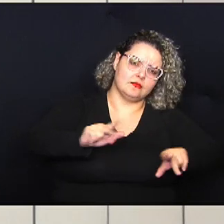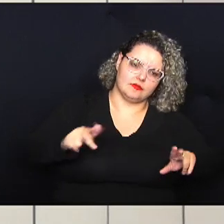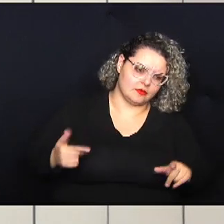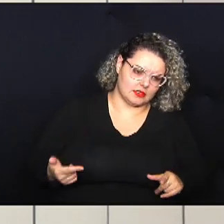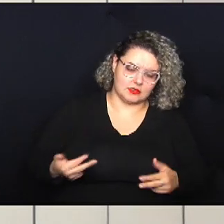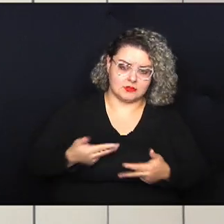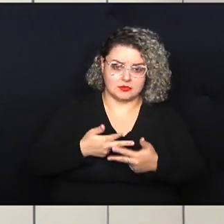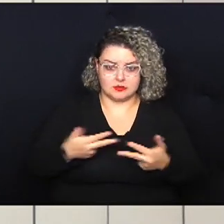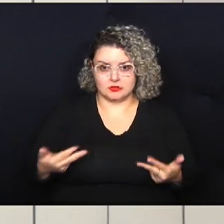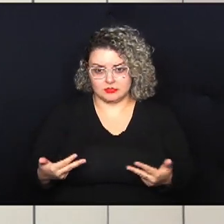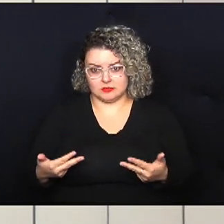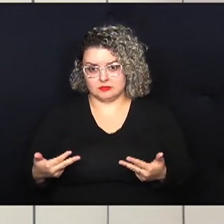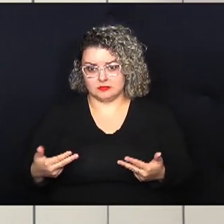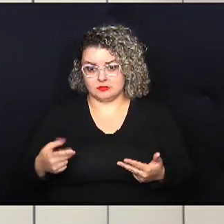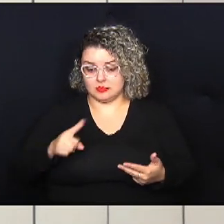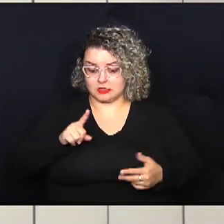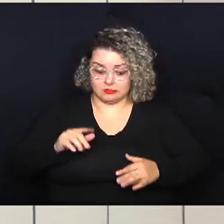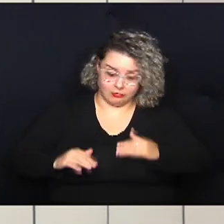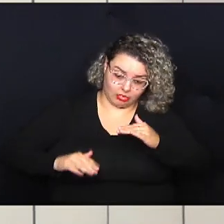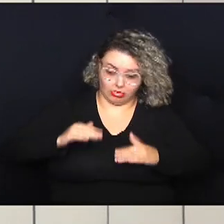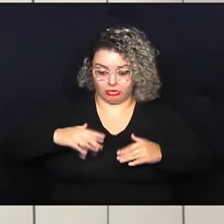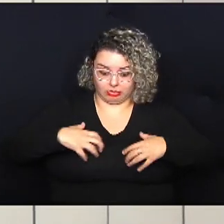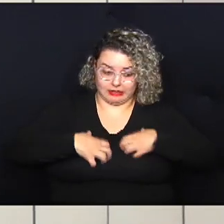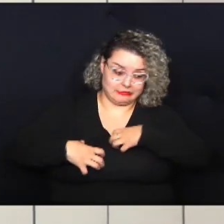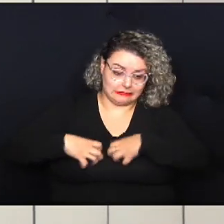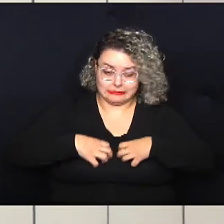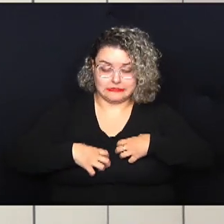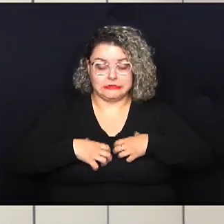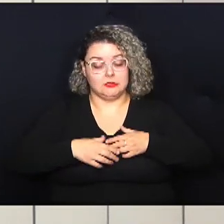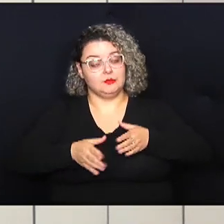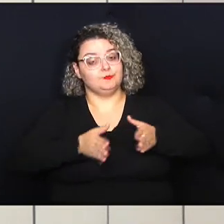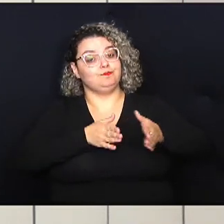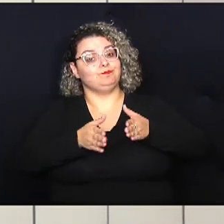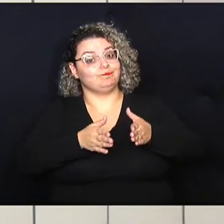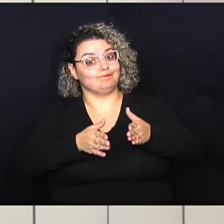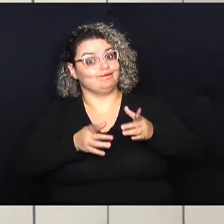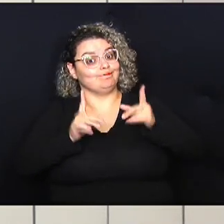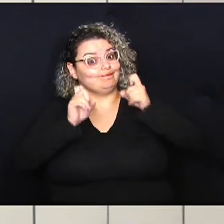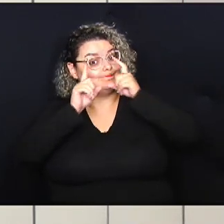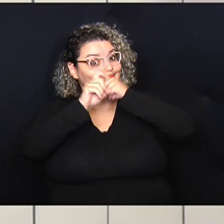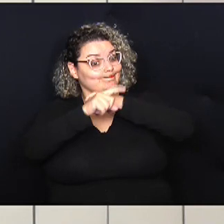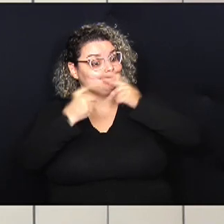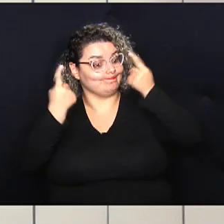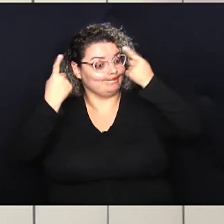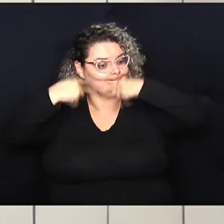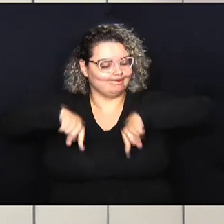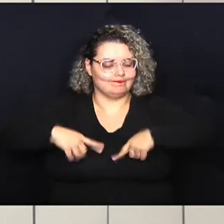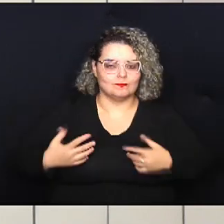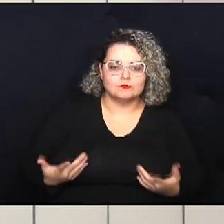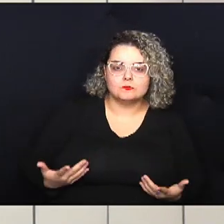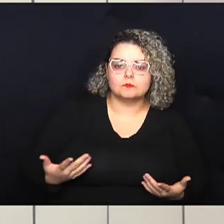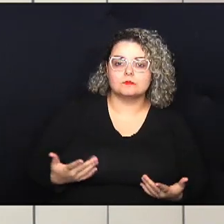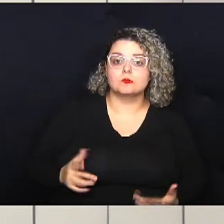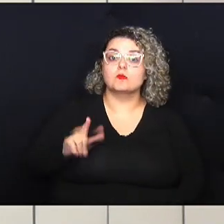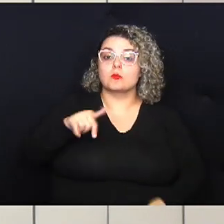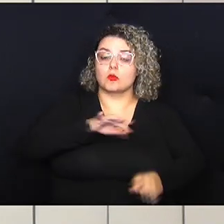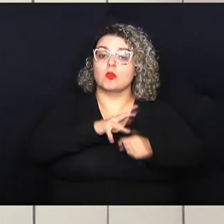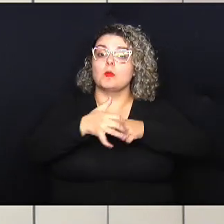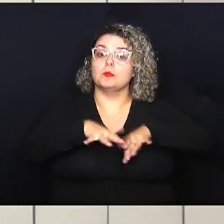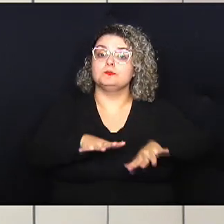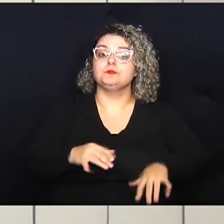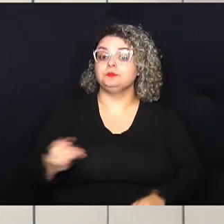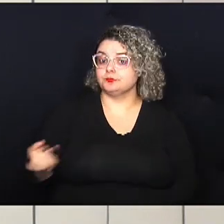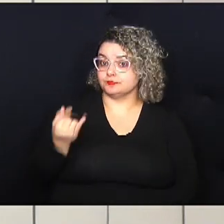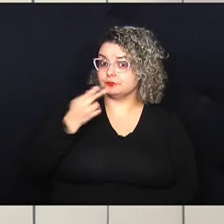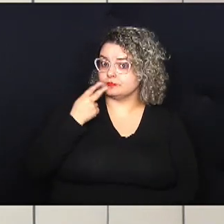se desestabilizem, mesmo em circunstâncias desafiadoras. Depois da pandemia, é importante citar, os índices